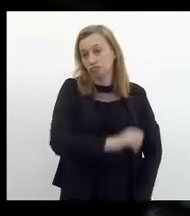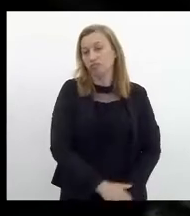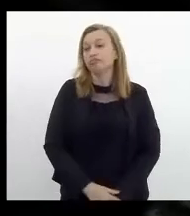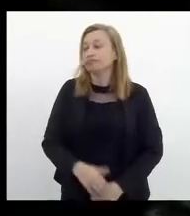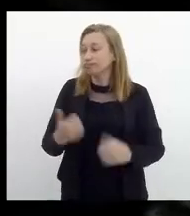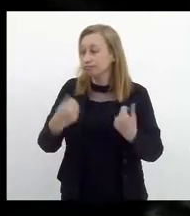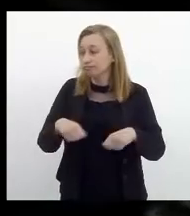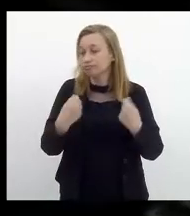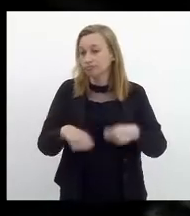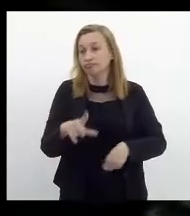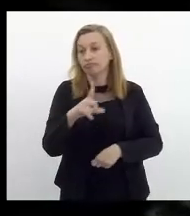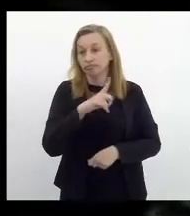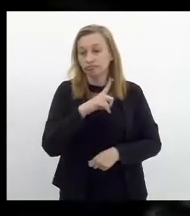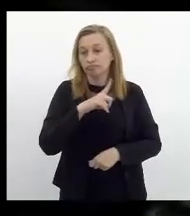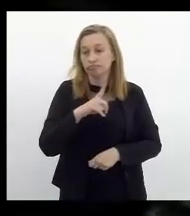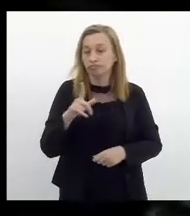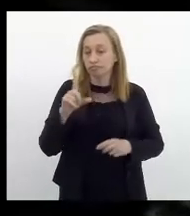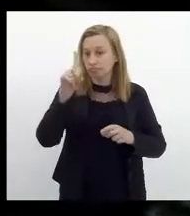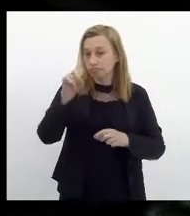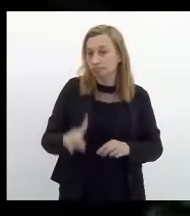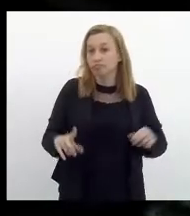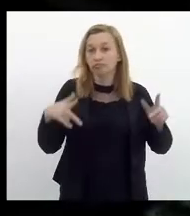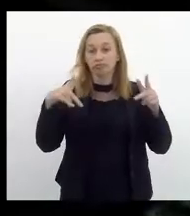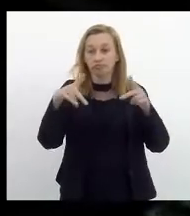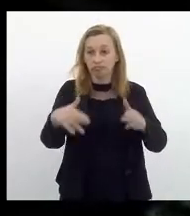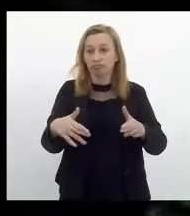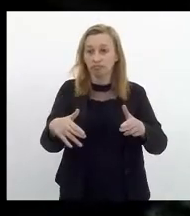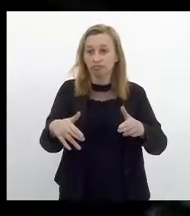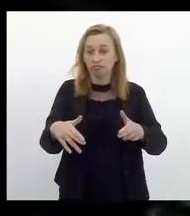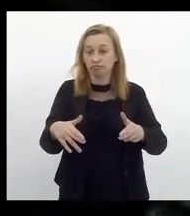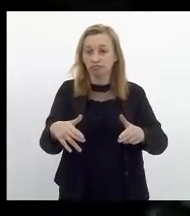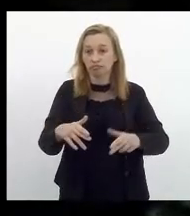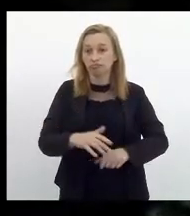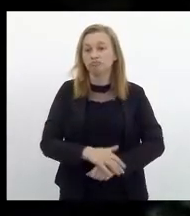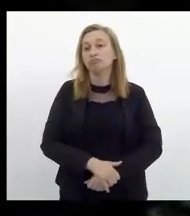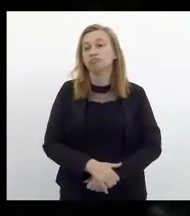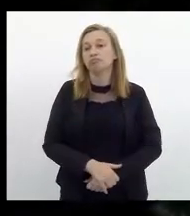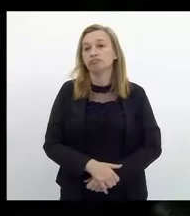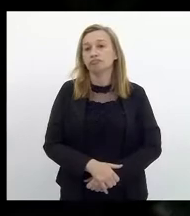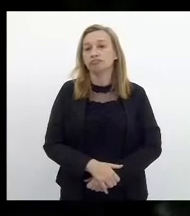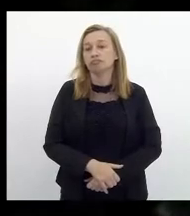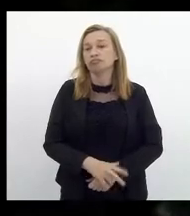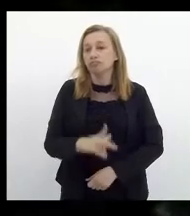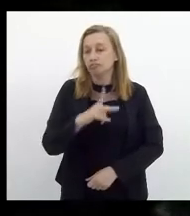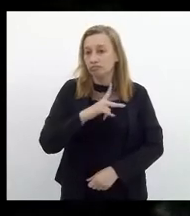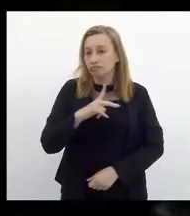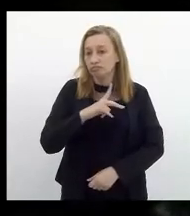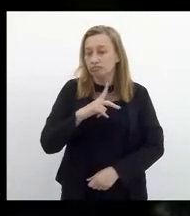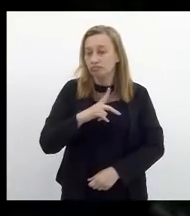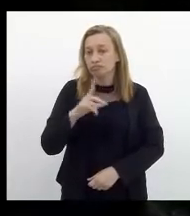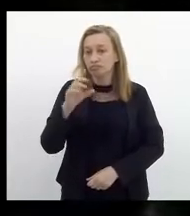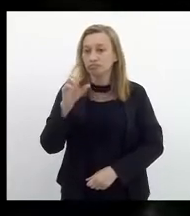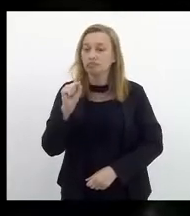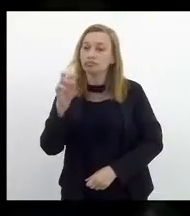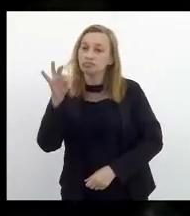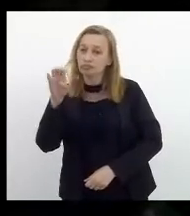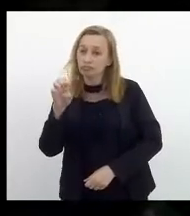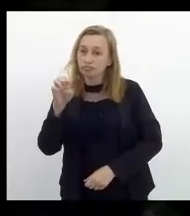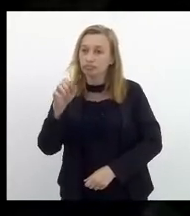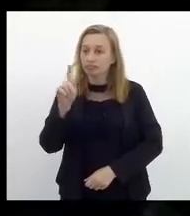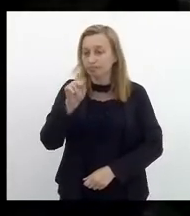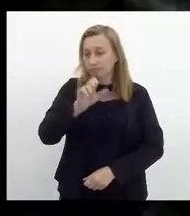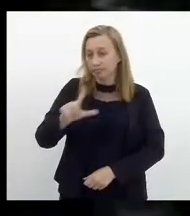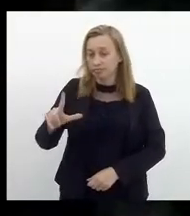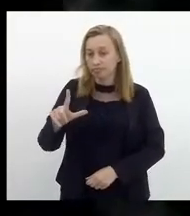ter os mesmos direitos em relação à aposentadoria dos próprios agentes penais. A